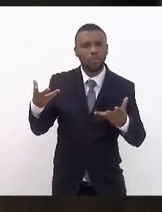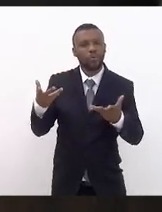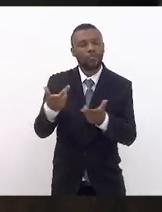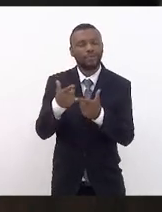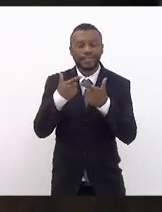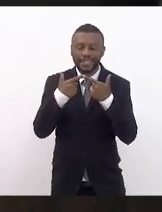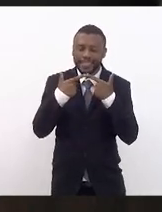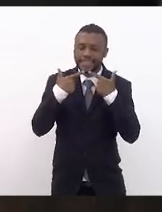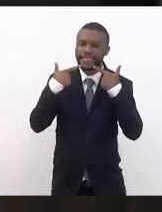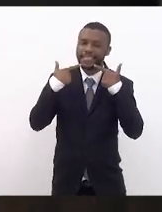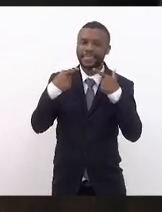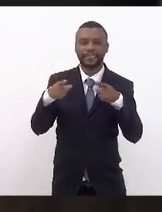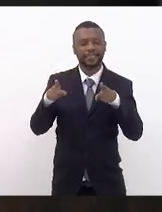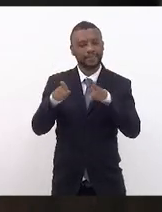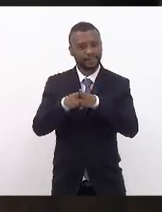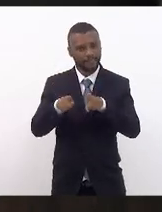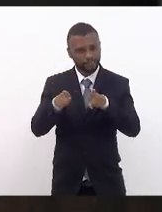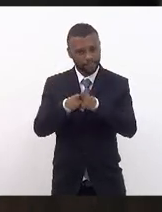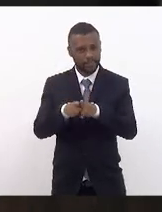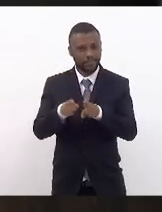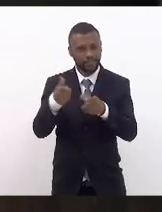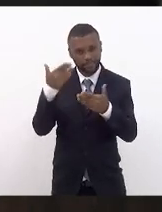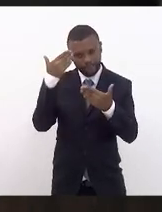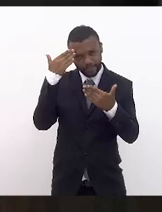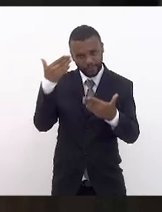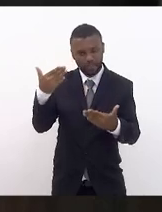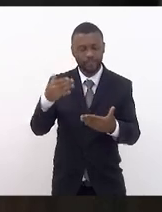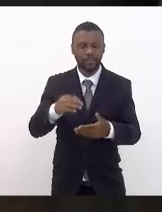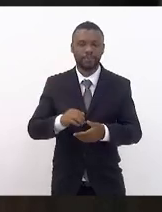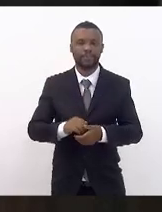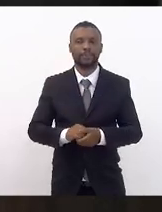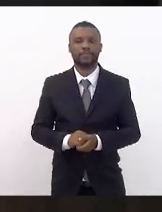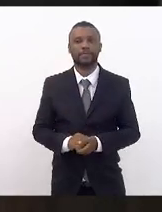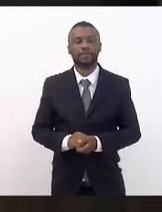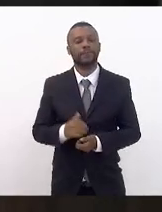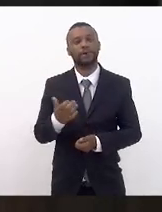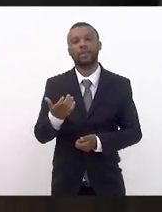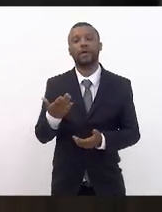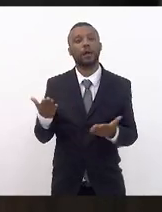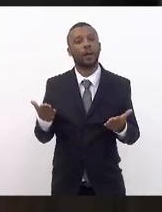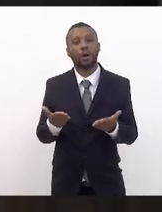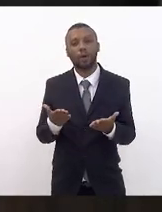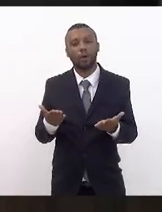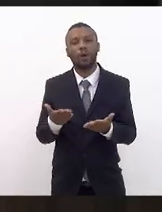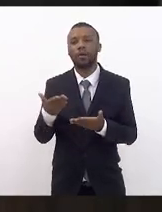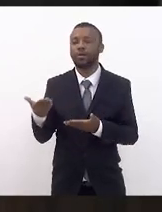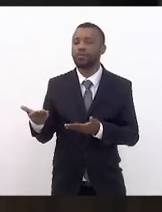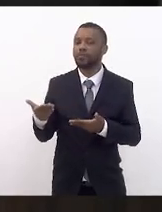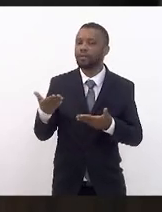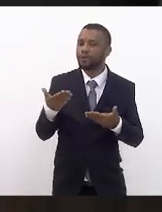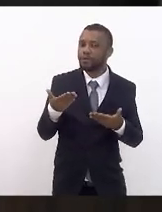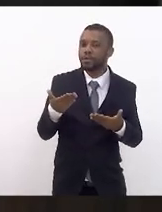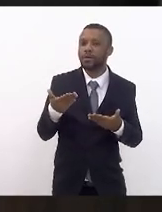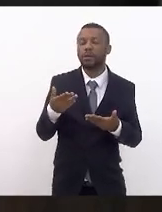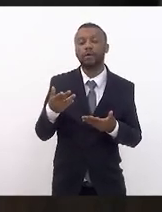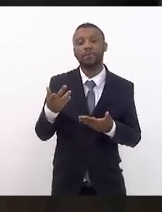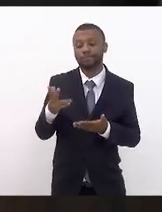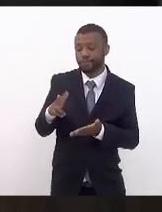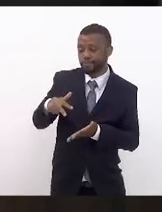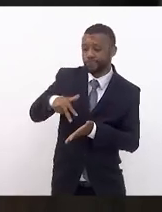simpatia também que ele tem. Muito obrigada. Gostaria agora de convidar para fazer uso da